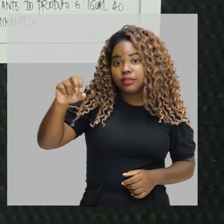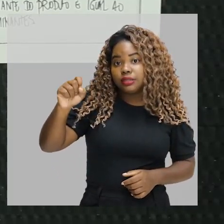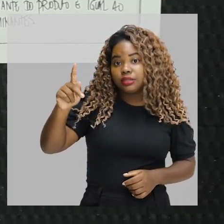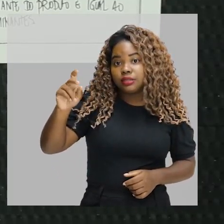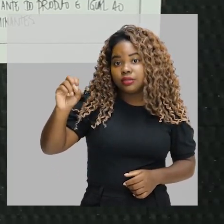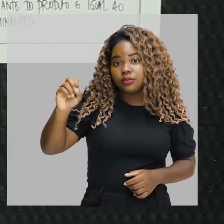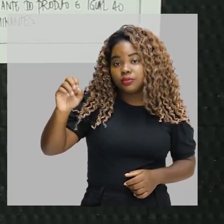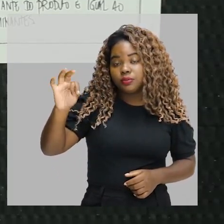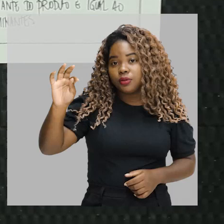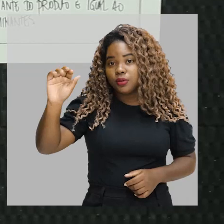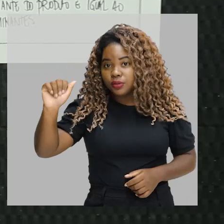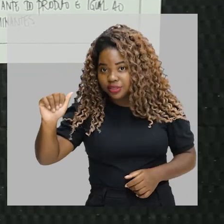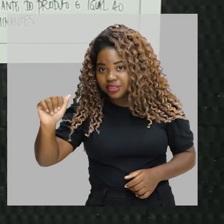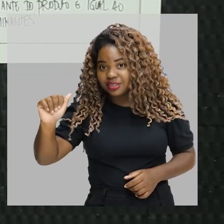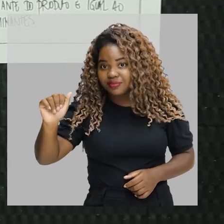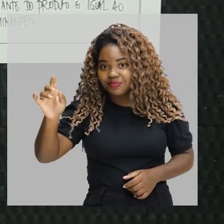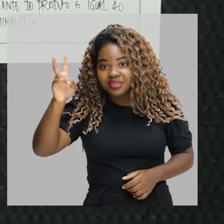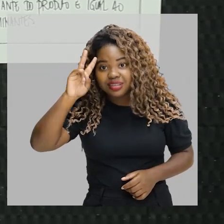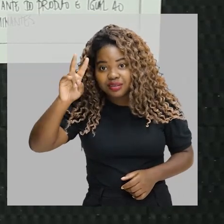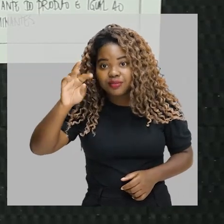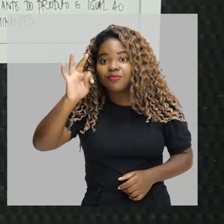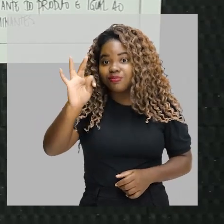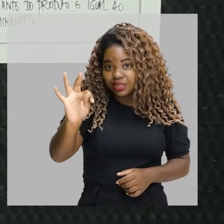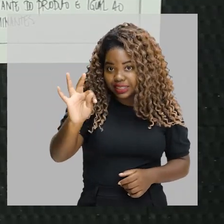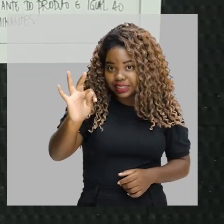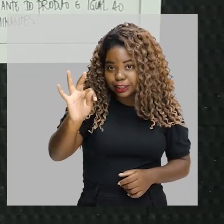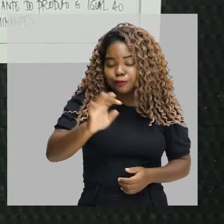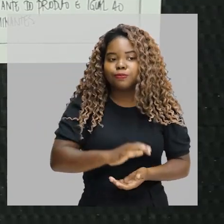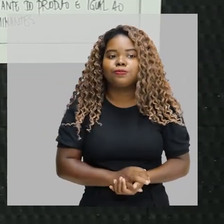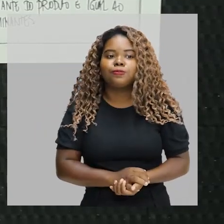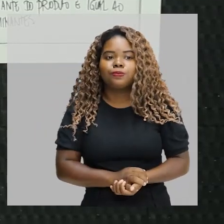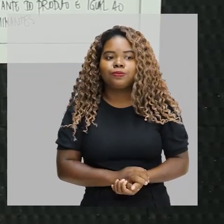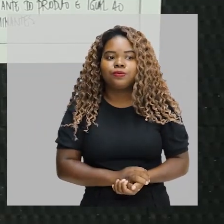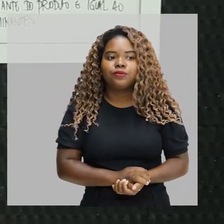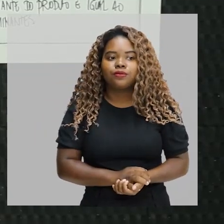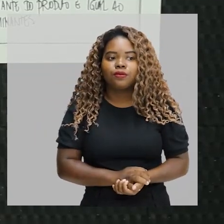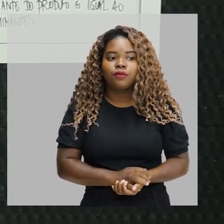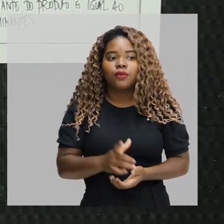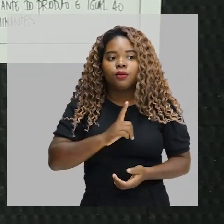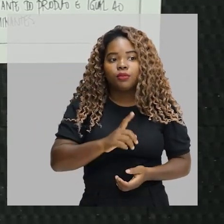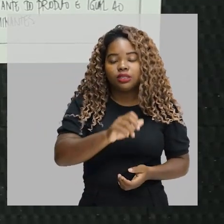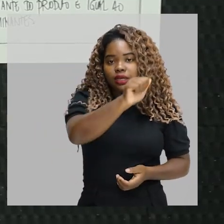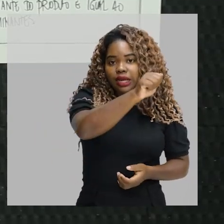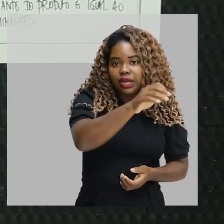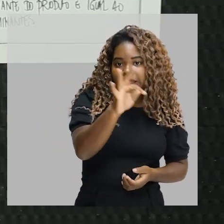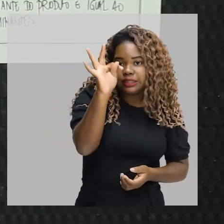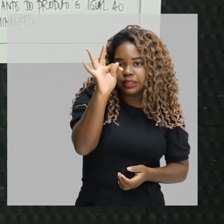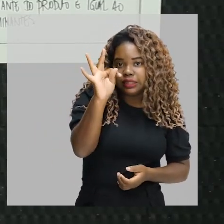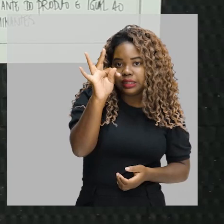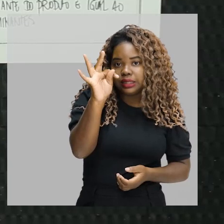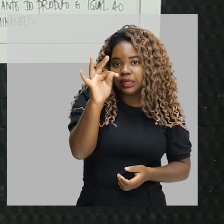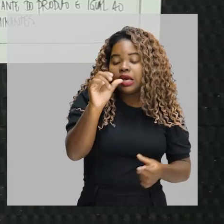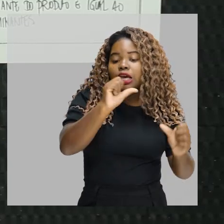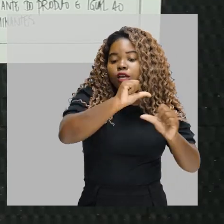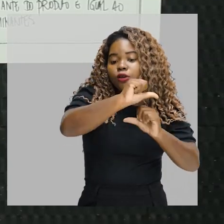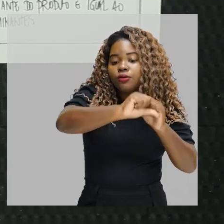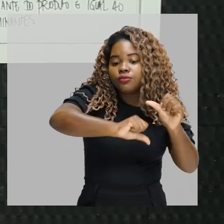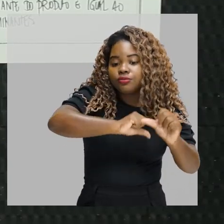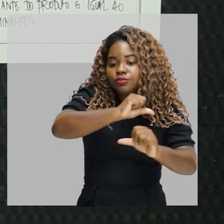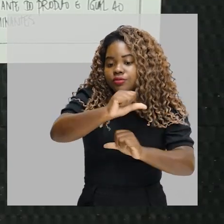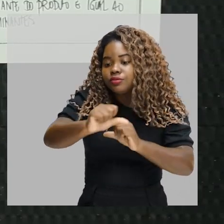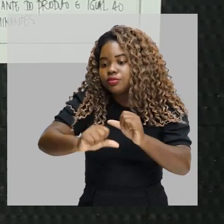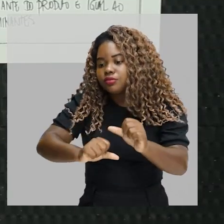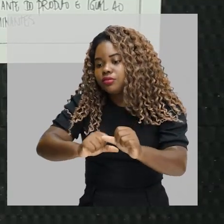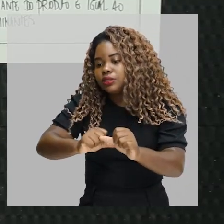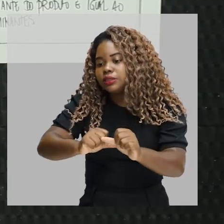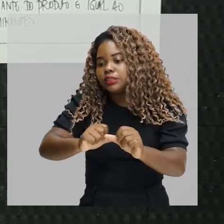transposta é aquela que transforma a linha em coluna. Então, para eu obter a transposta de A, eu vou transformar as linhas de A em